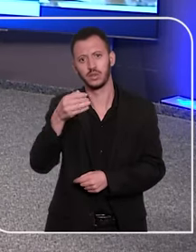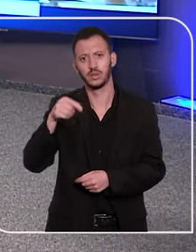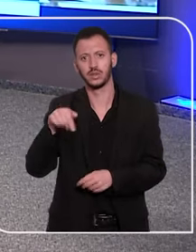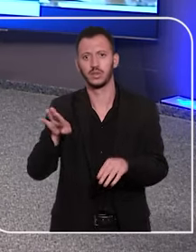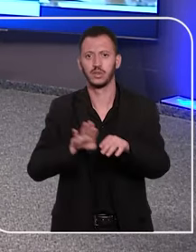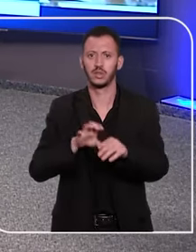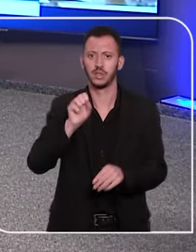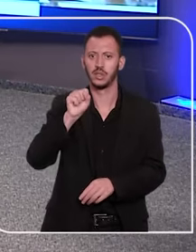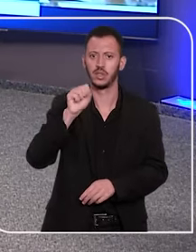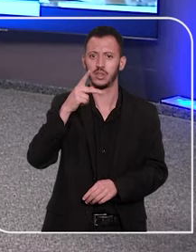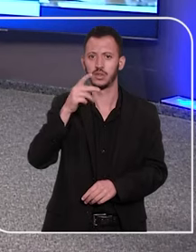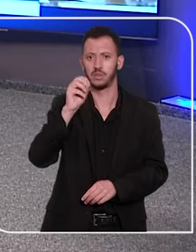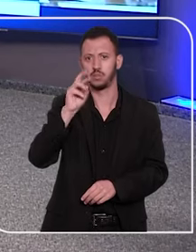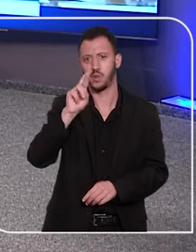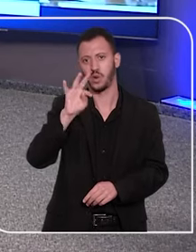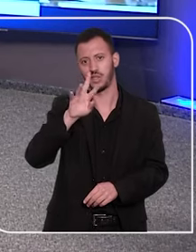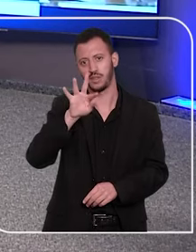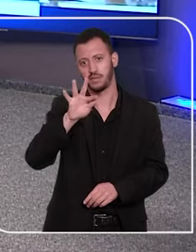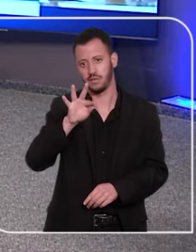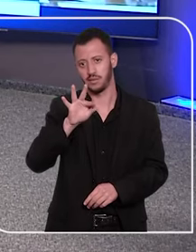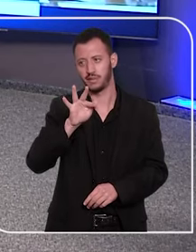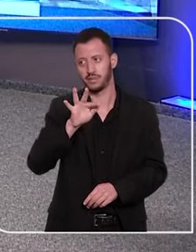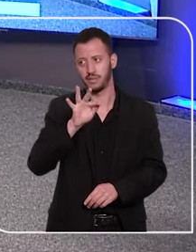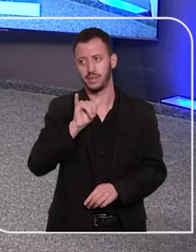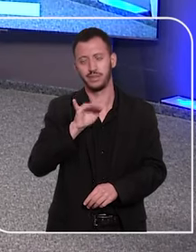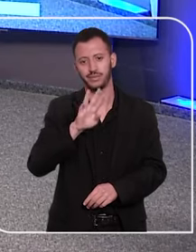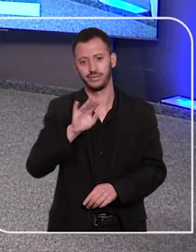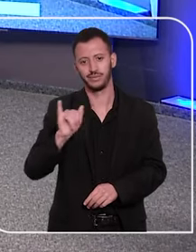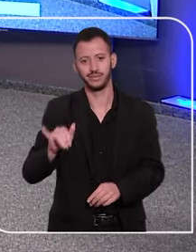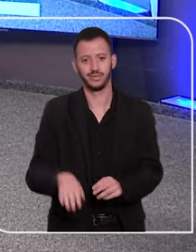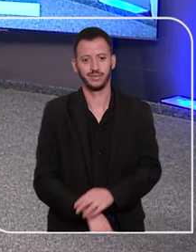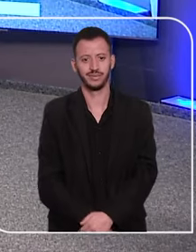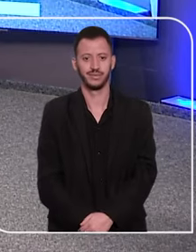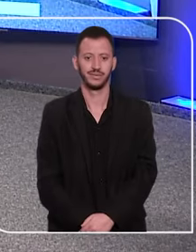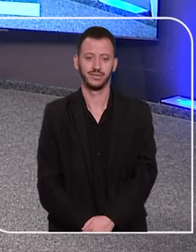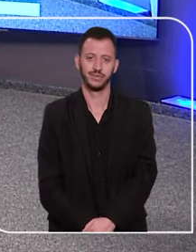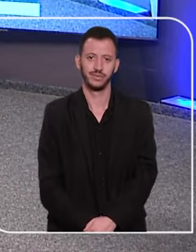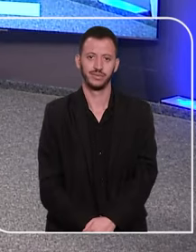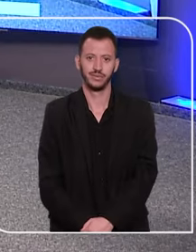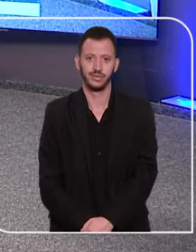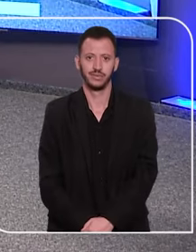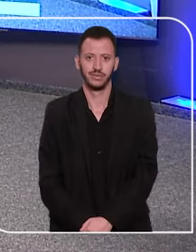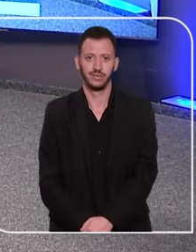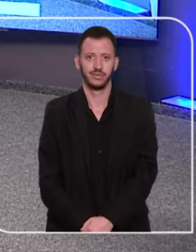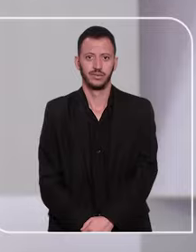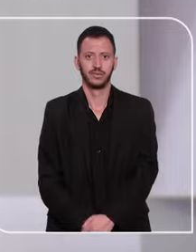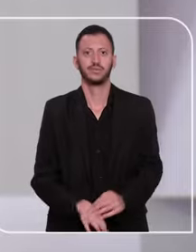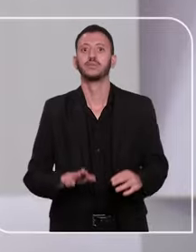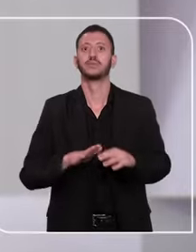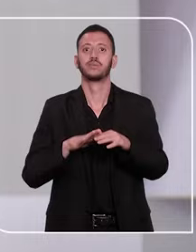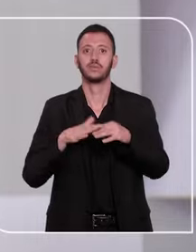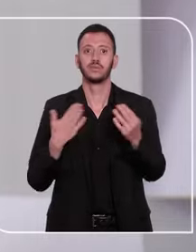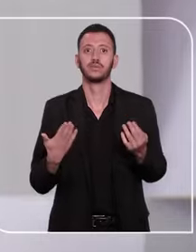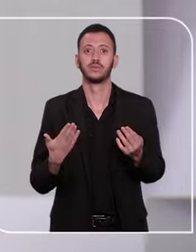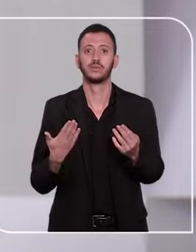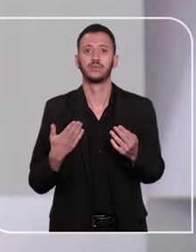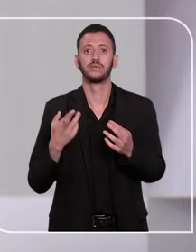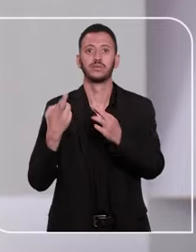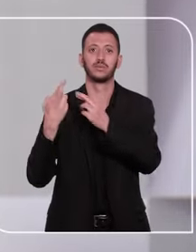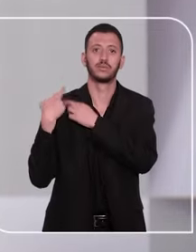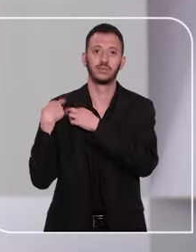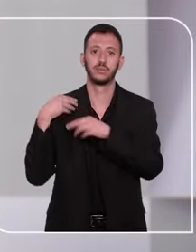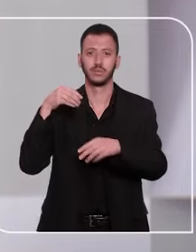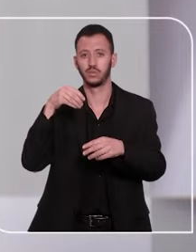YouTube e no Spotify a gente se vê por lá a gente se encontra então tá Até a próxima Até a próxima além da